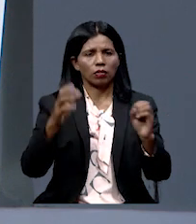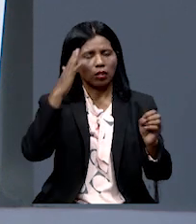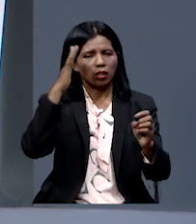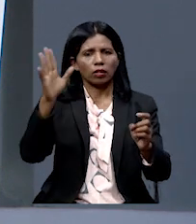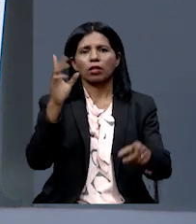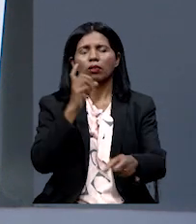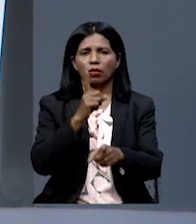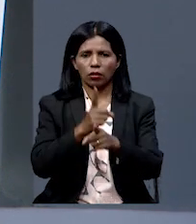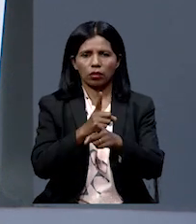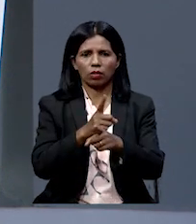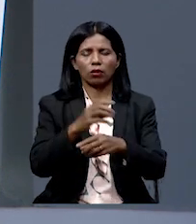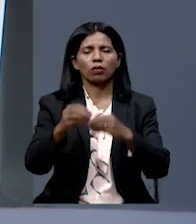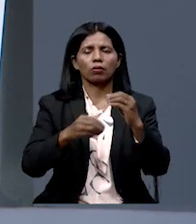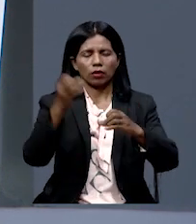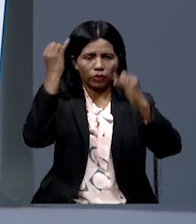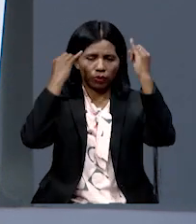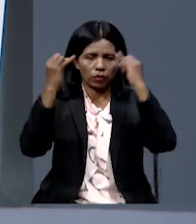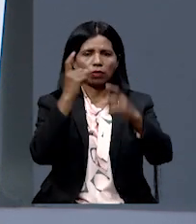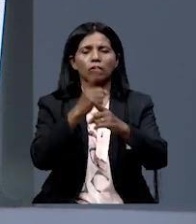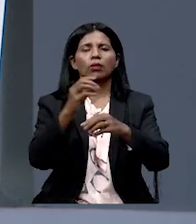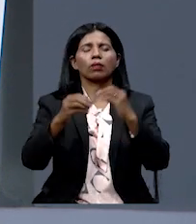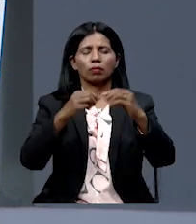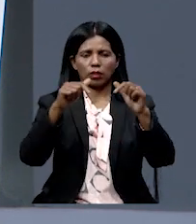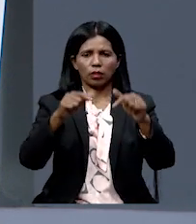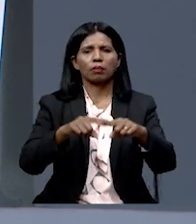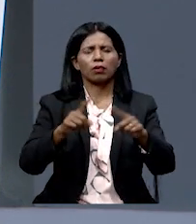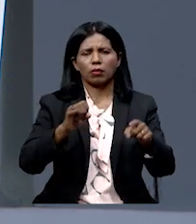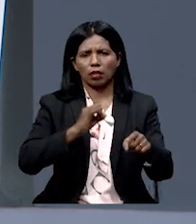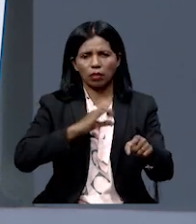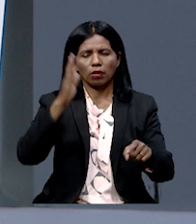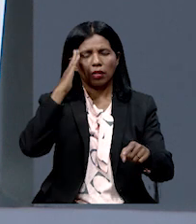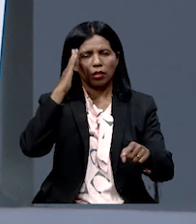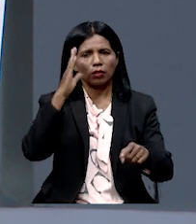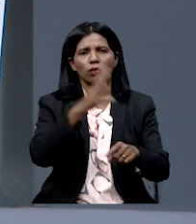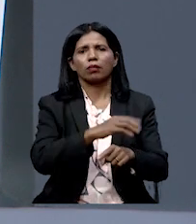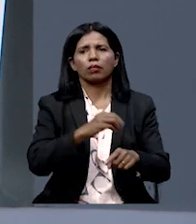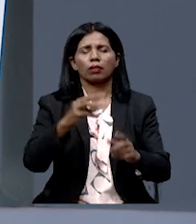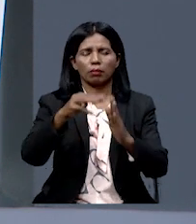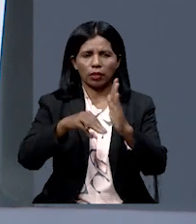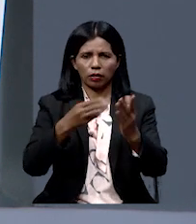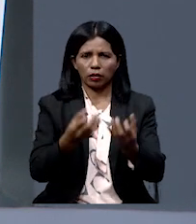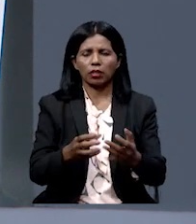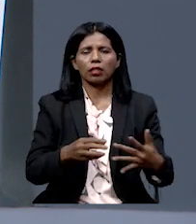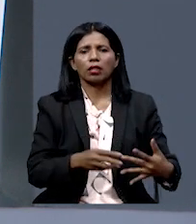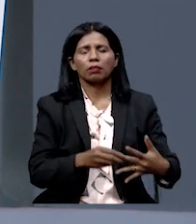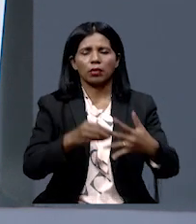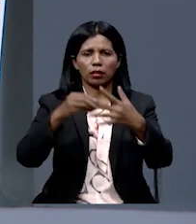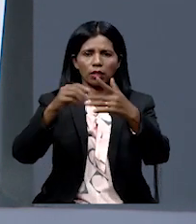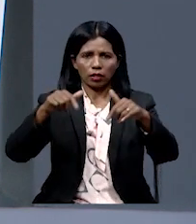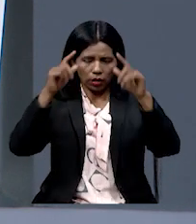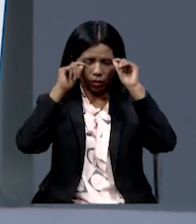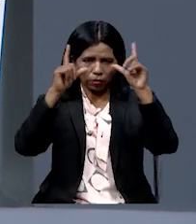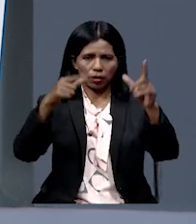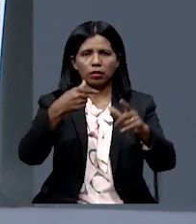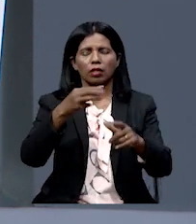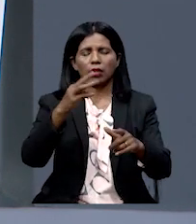claro con informasaun claro con beda ne mai be hau hanu inka ba media especificamente ba media e Timor gemen